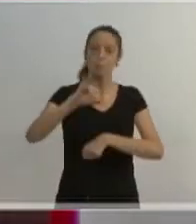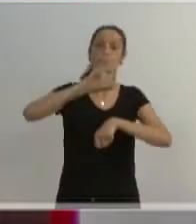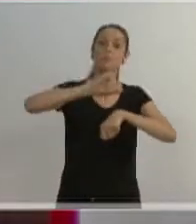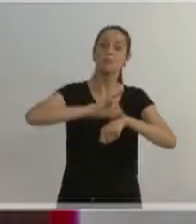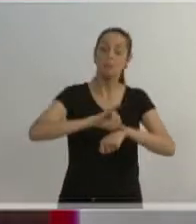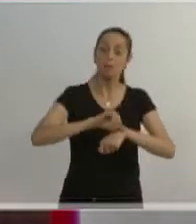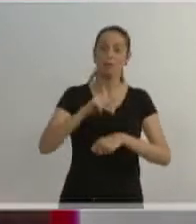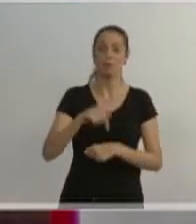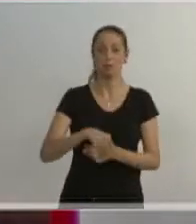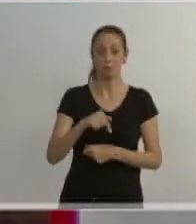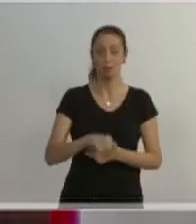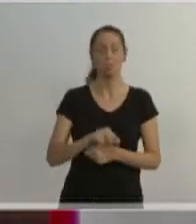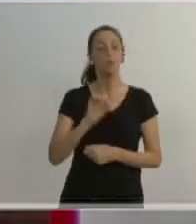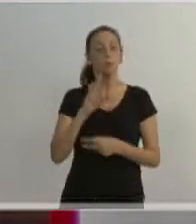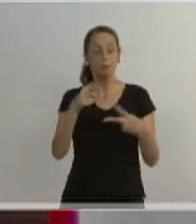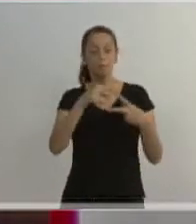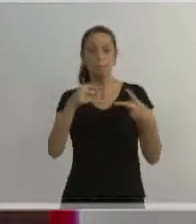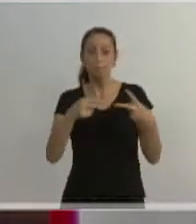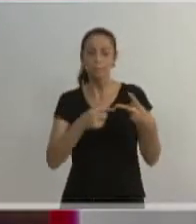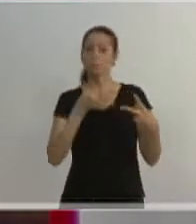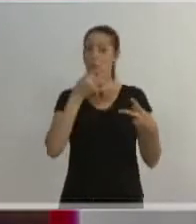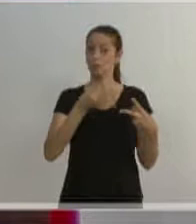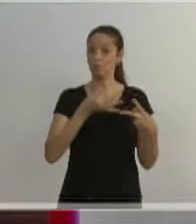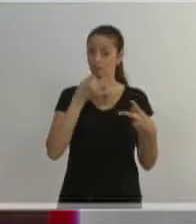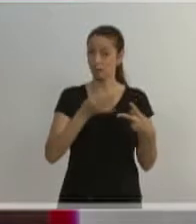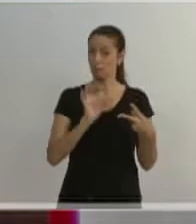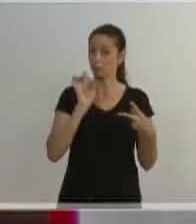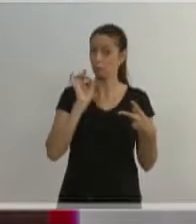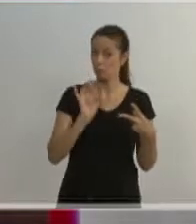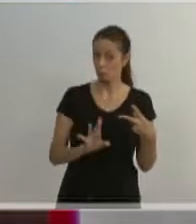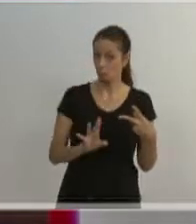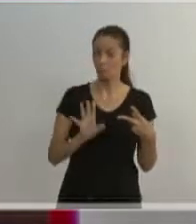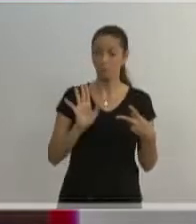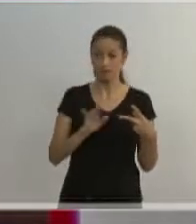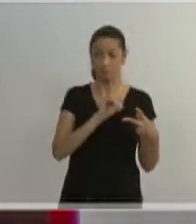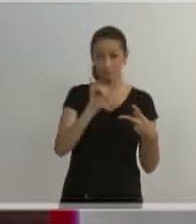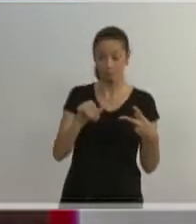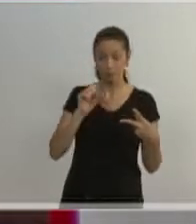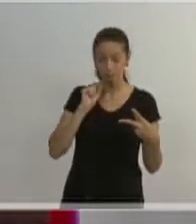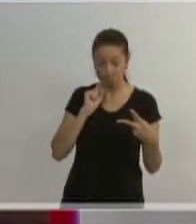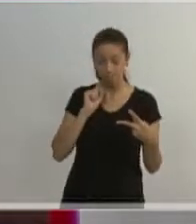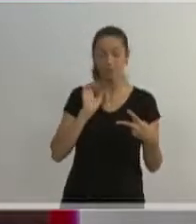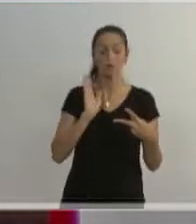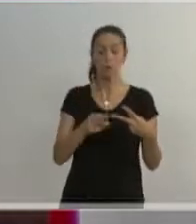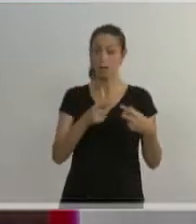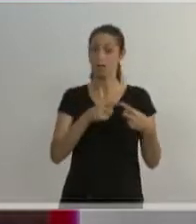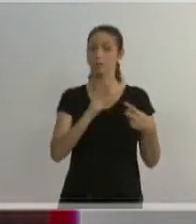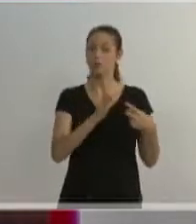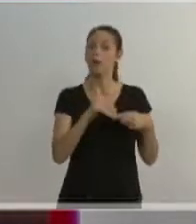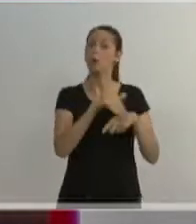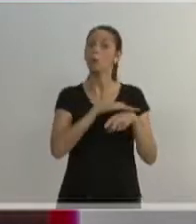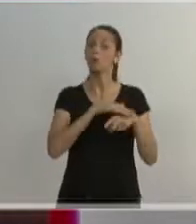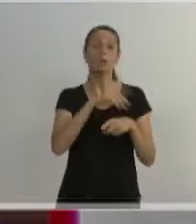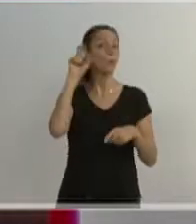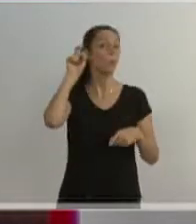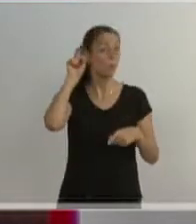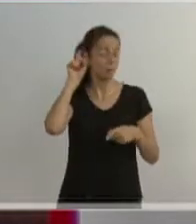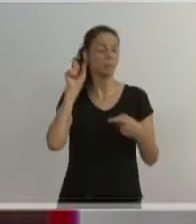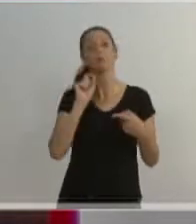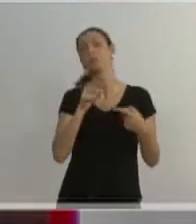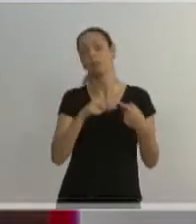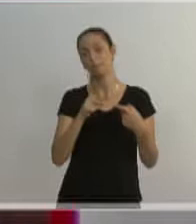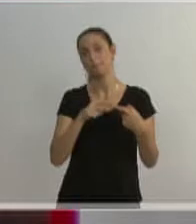observações com relação a essa questão o vereador silvino irmã uma delas conversei com o vereador o